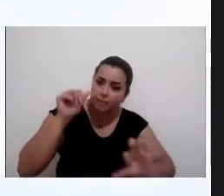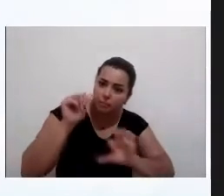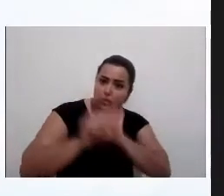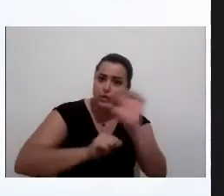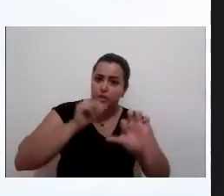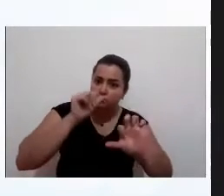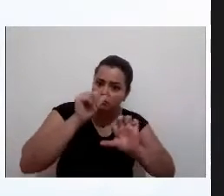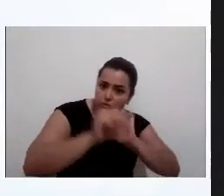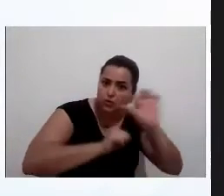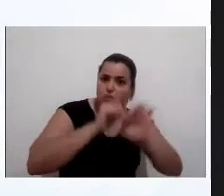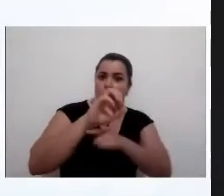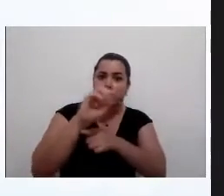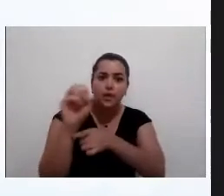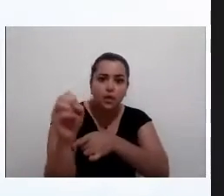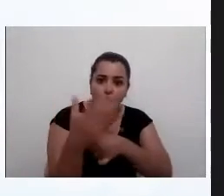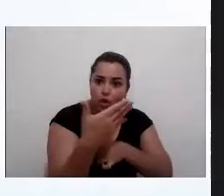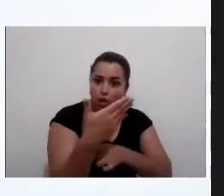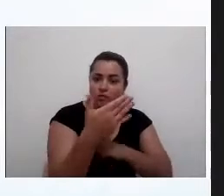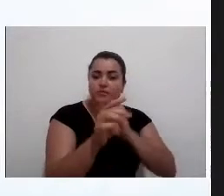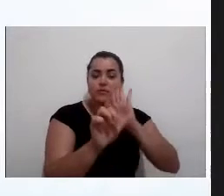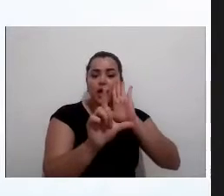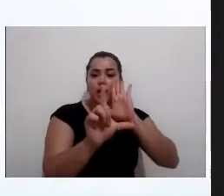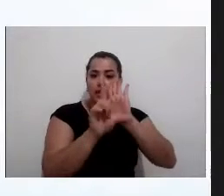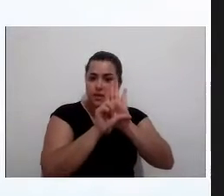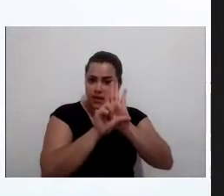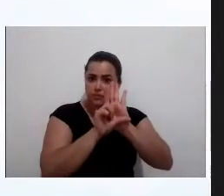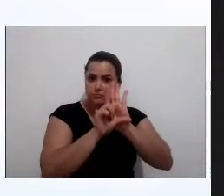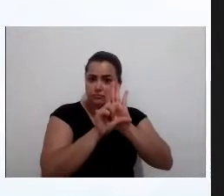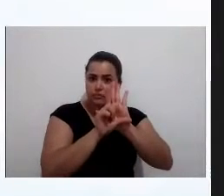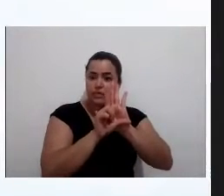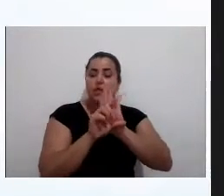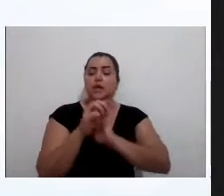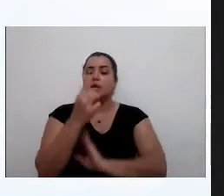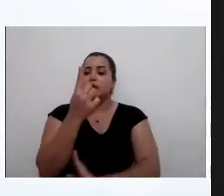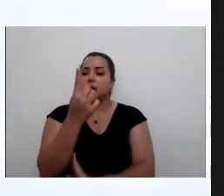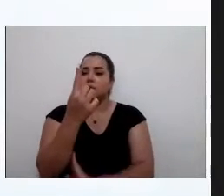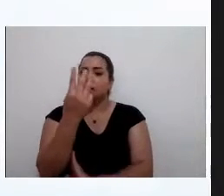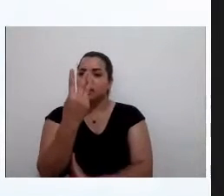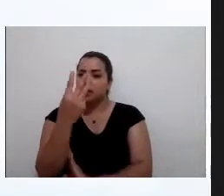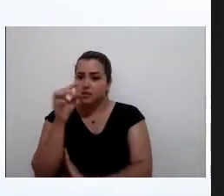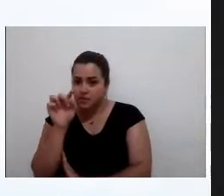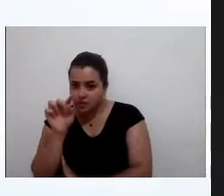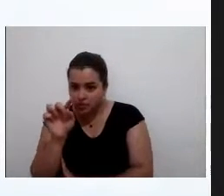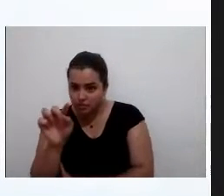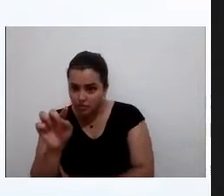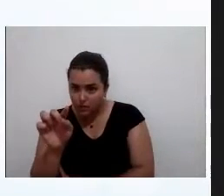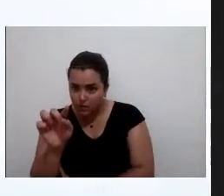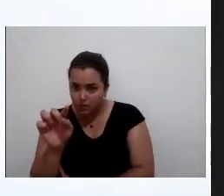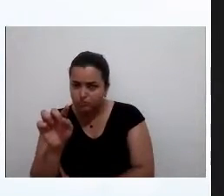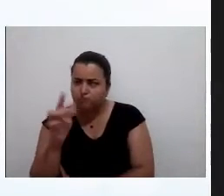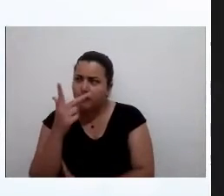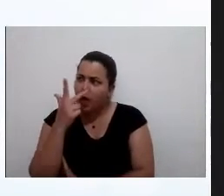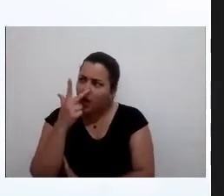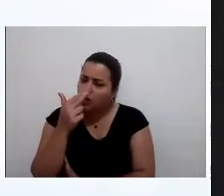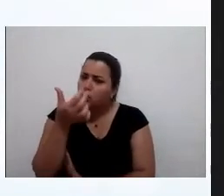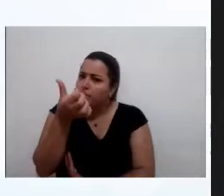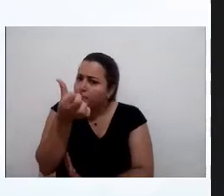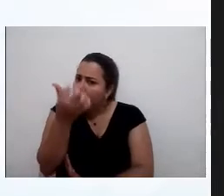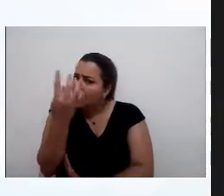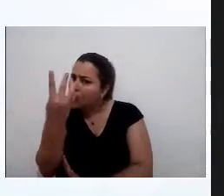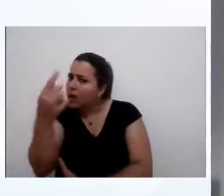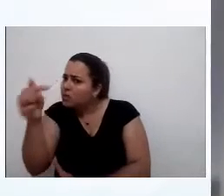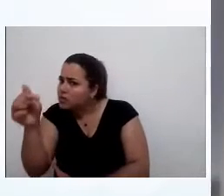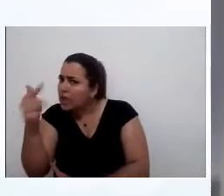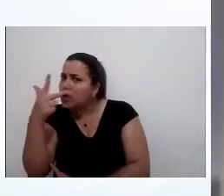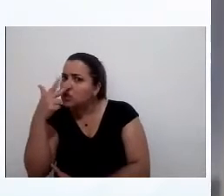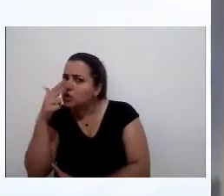na nova legislação trabalhista configurada na Lei 13.000 se eu não estiver enganado, 647. Deixa